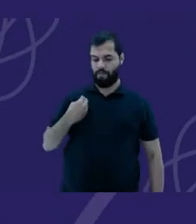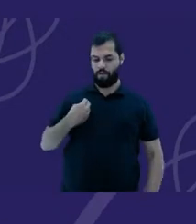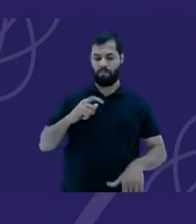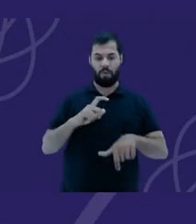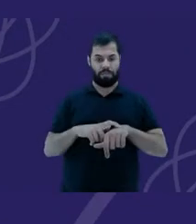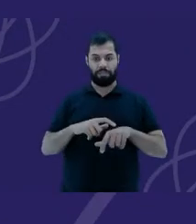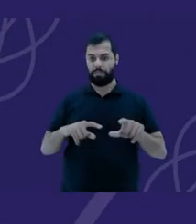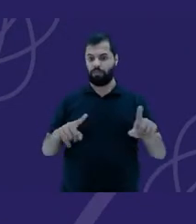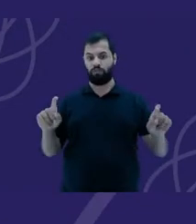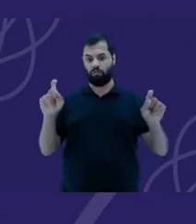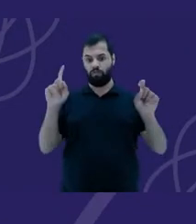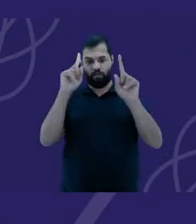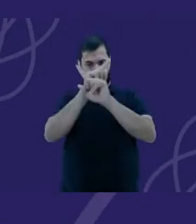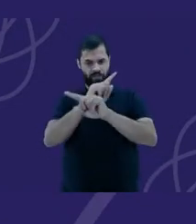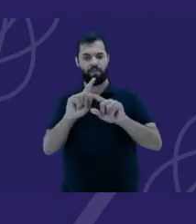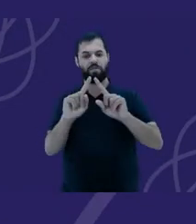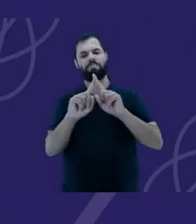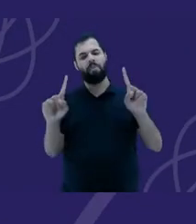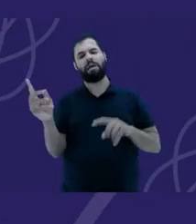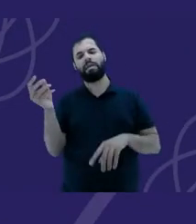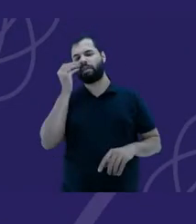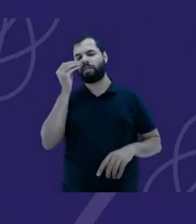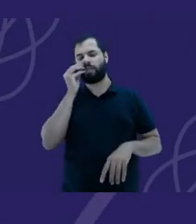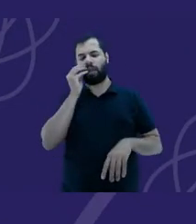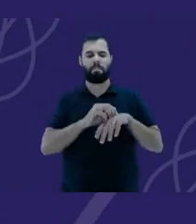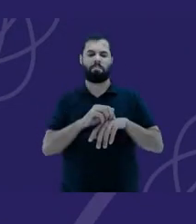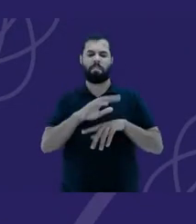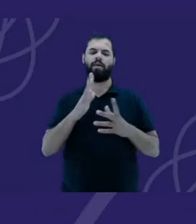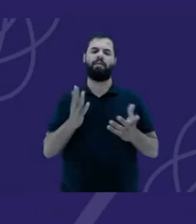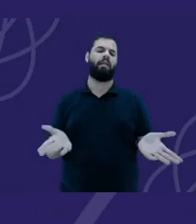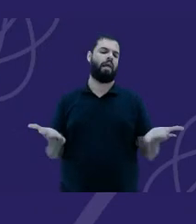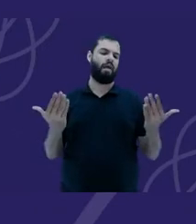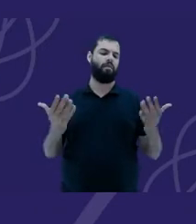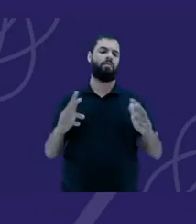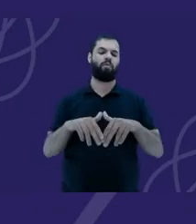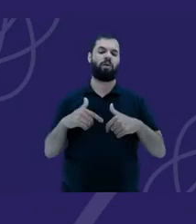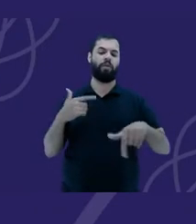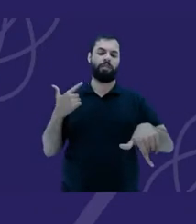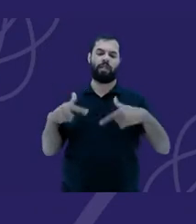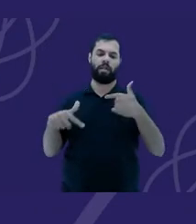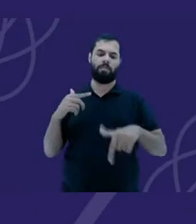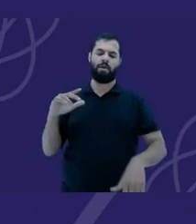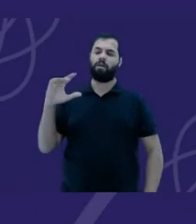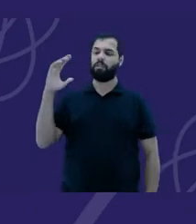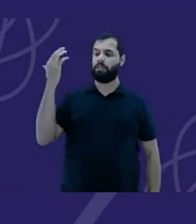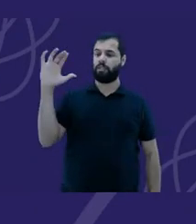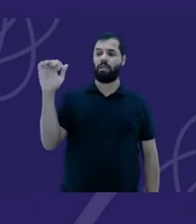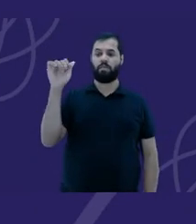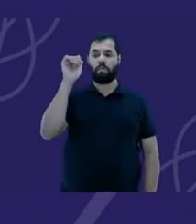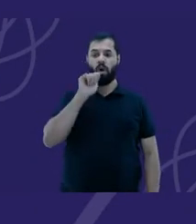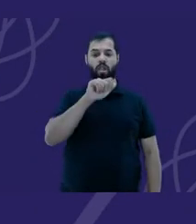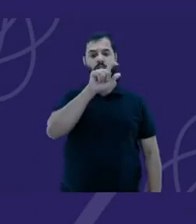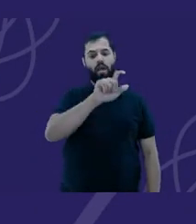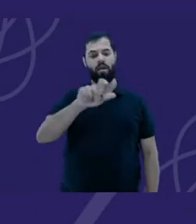realmente amenizado com esse trabalho científico que essas mulheres